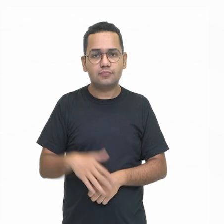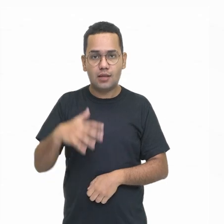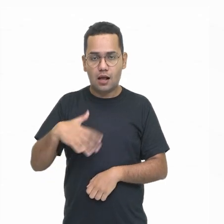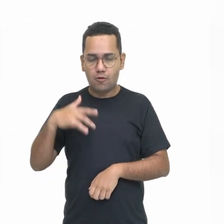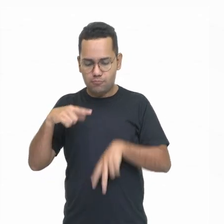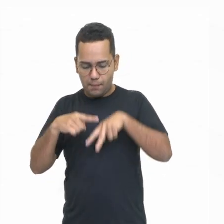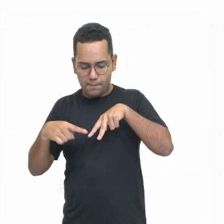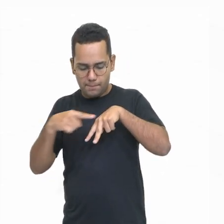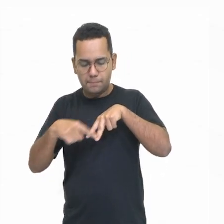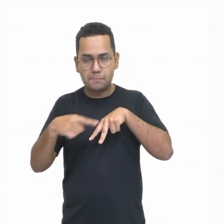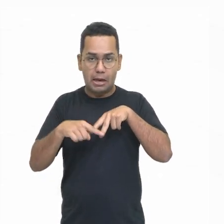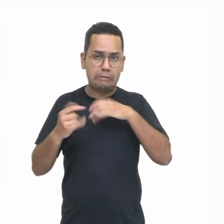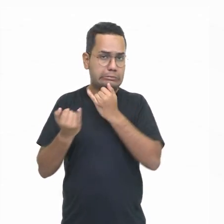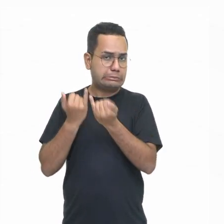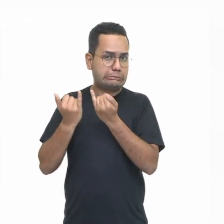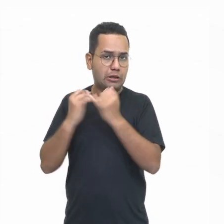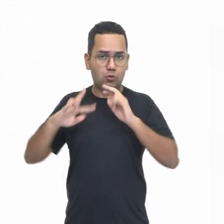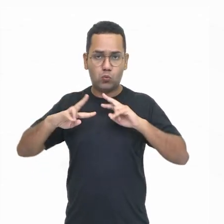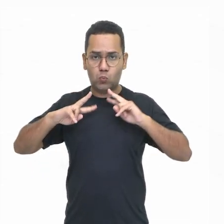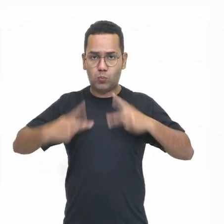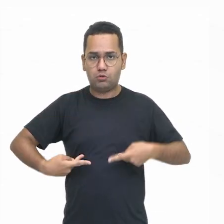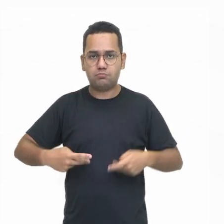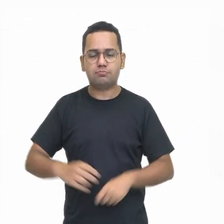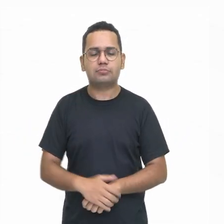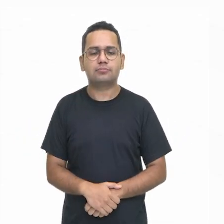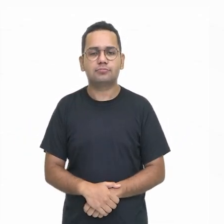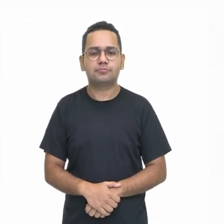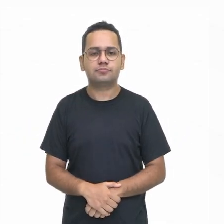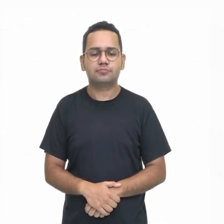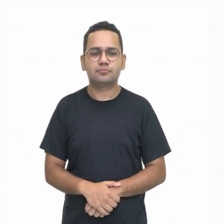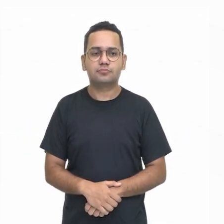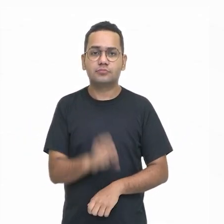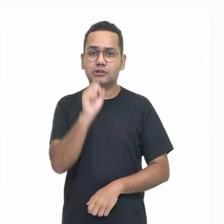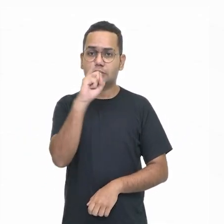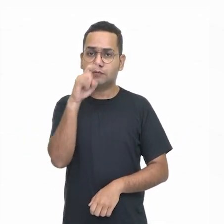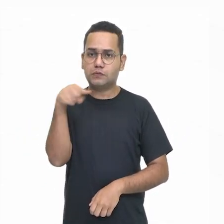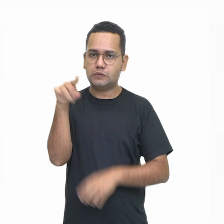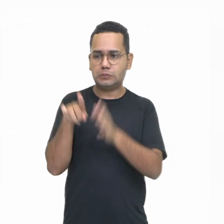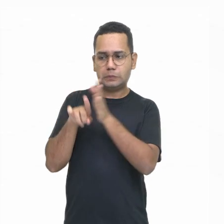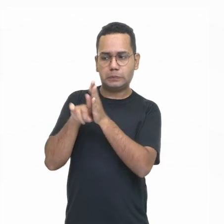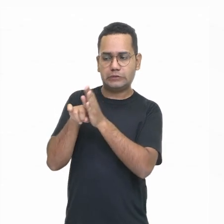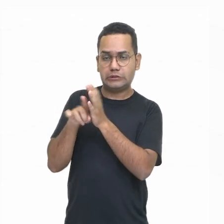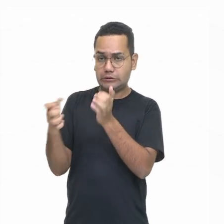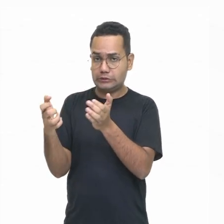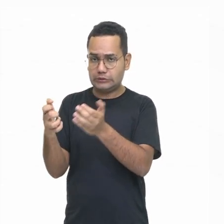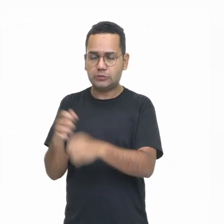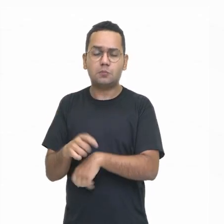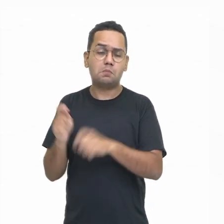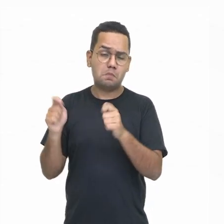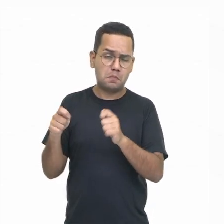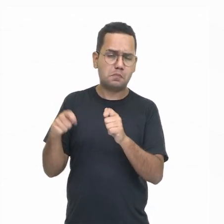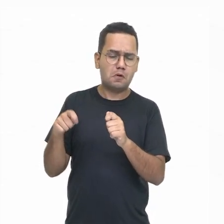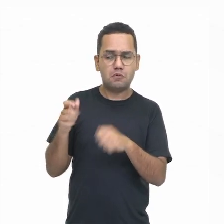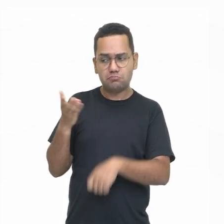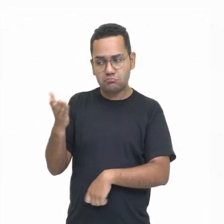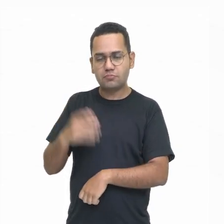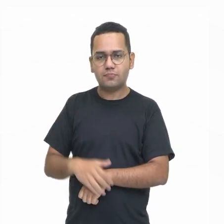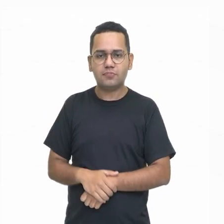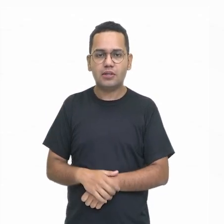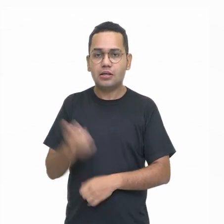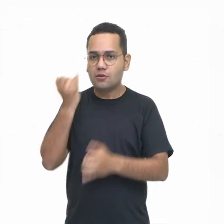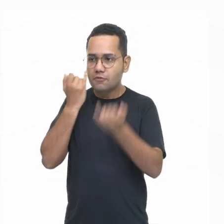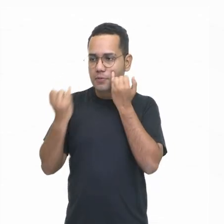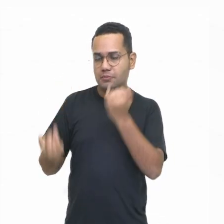eram parecidos com os dos humanos. Então, a Lucy, se vocês quiserem pesquisar aí, é bem legal e as informações são